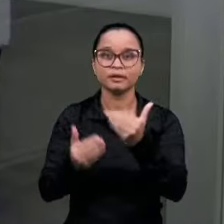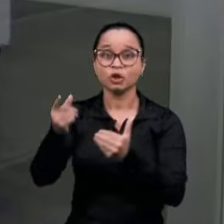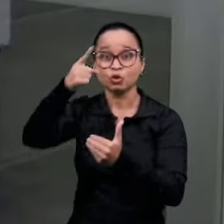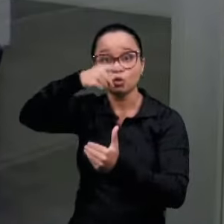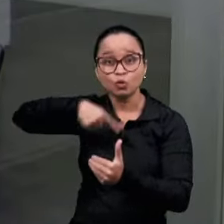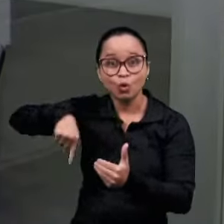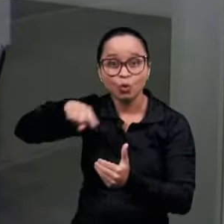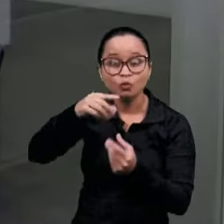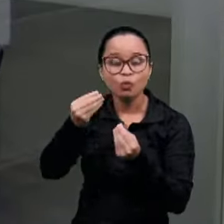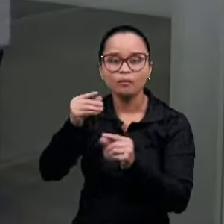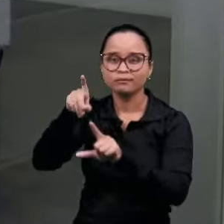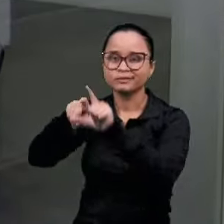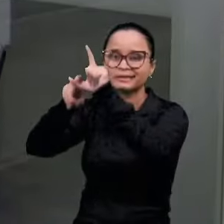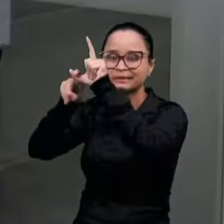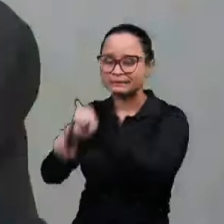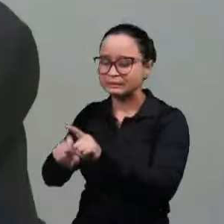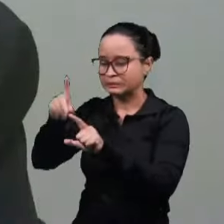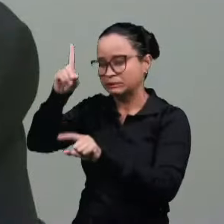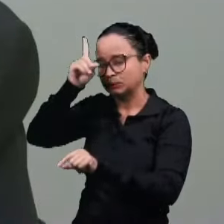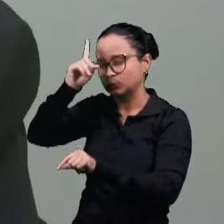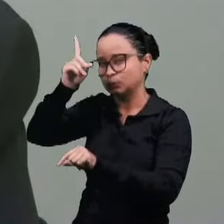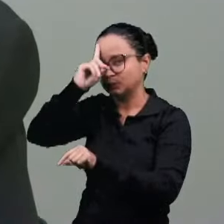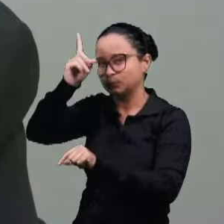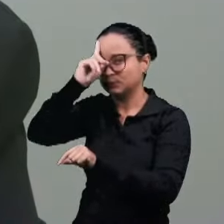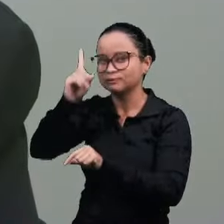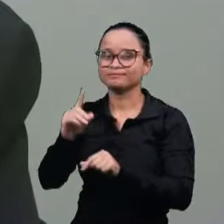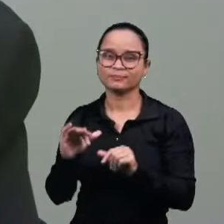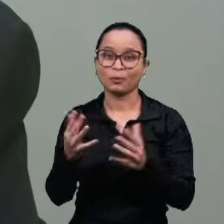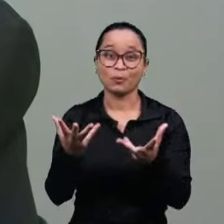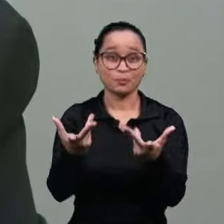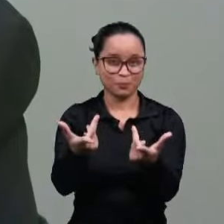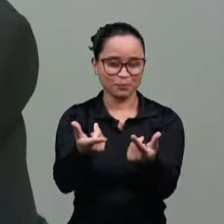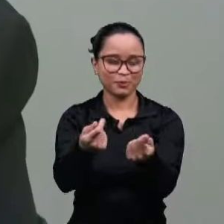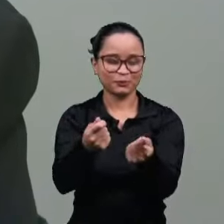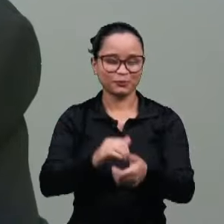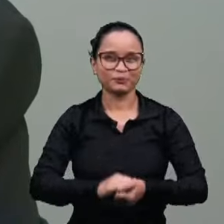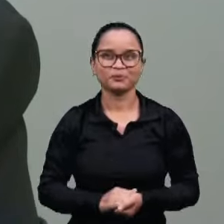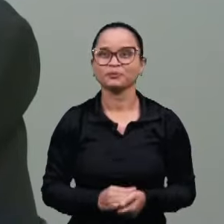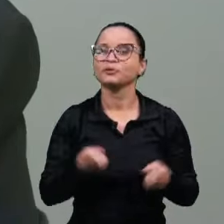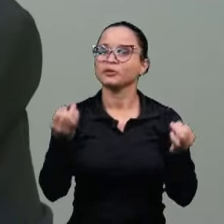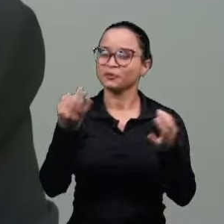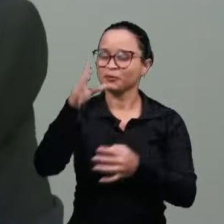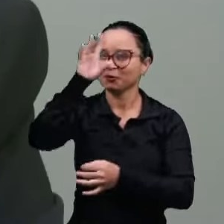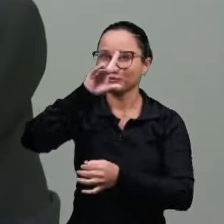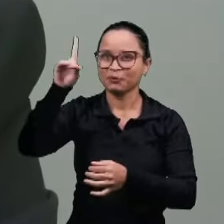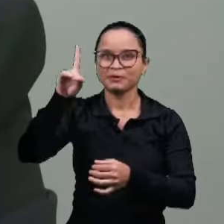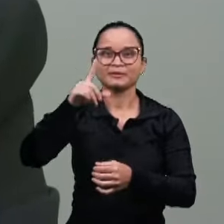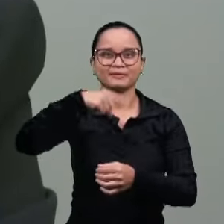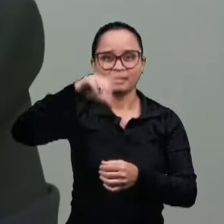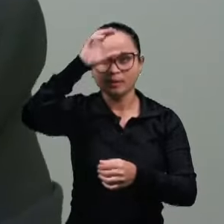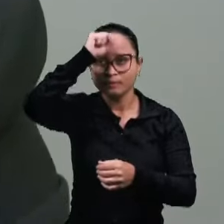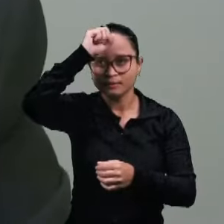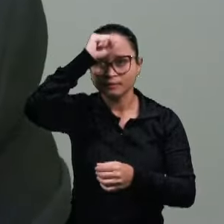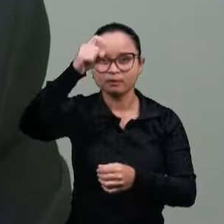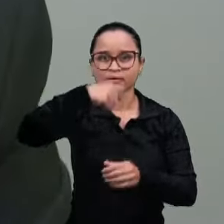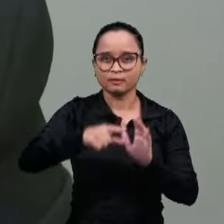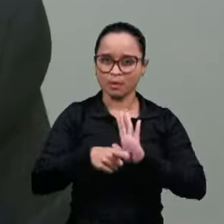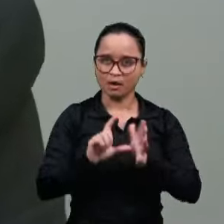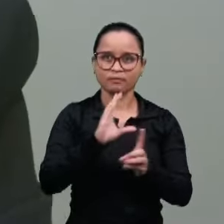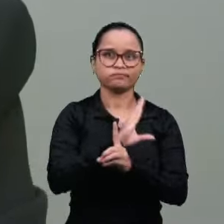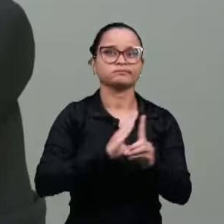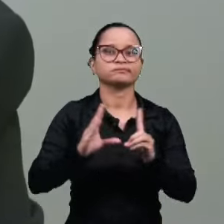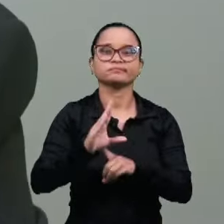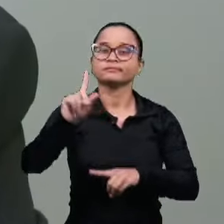dele é constante. E isso é maravilhoso. Glória a Deus, maravilha. É um aprendizado, né? Nós estamos aqui nesse pré-culto, daqui a pouco o